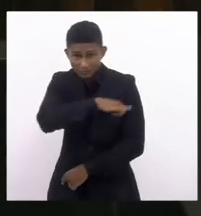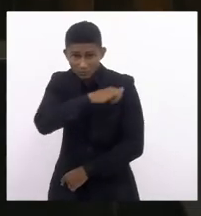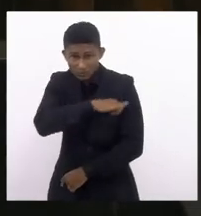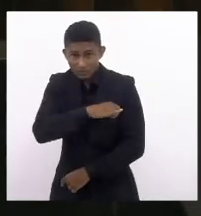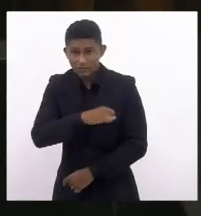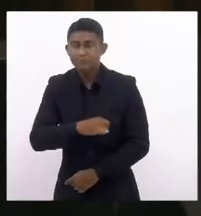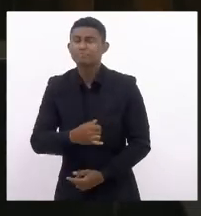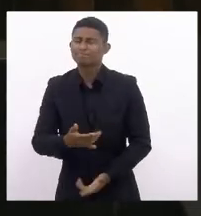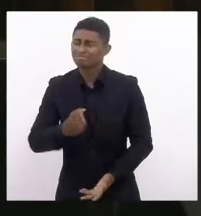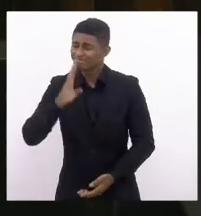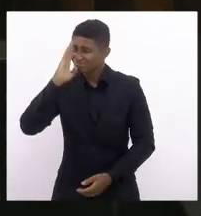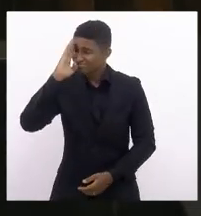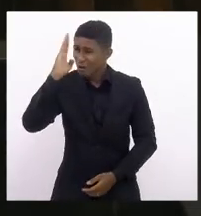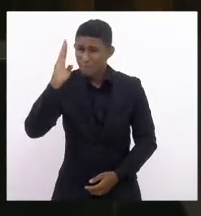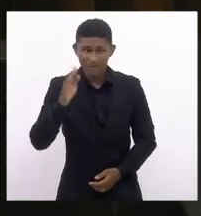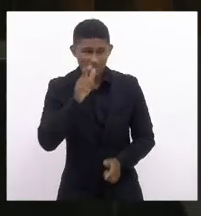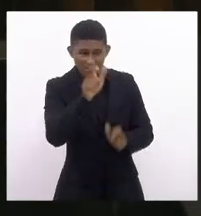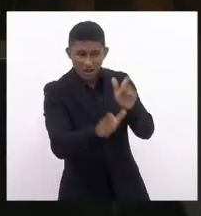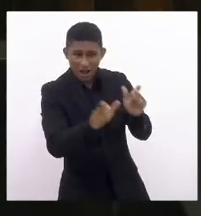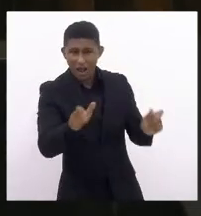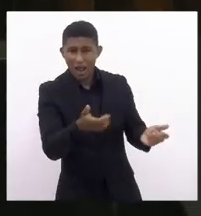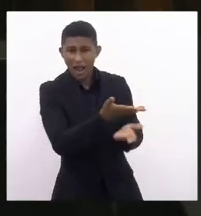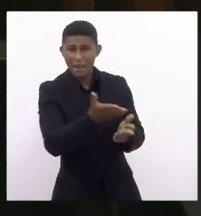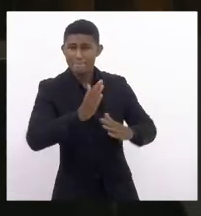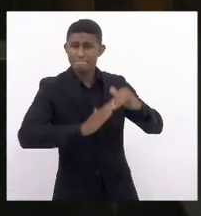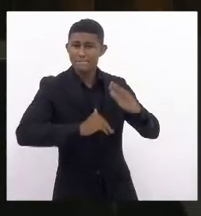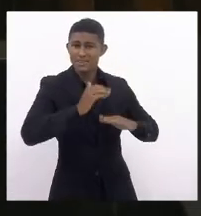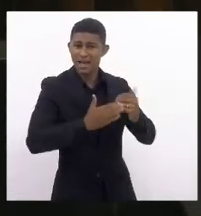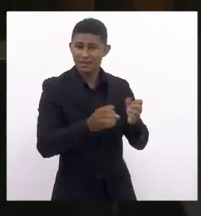os profissionais da educação.